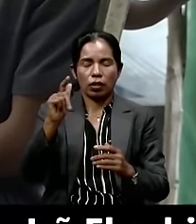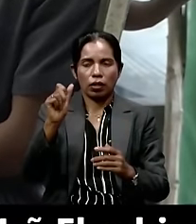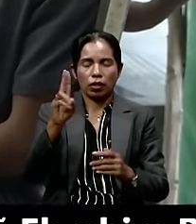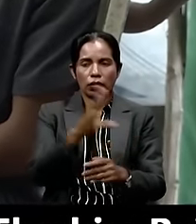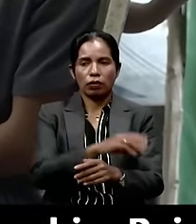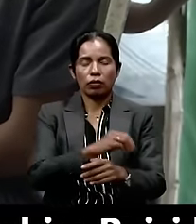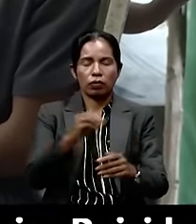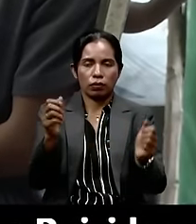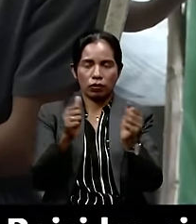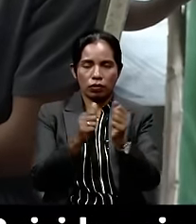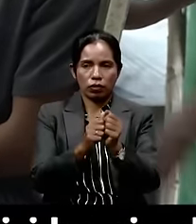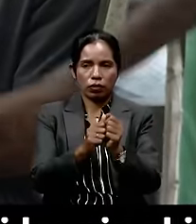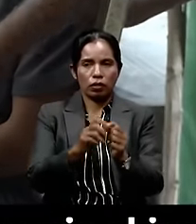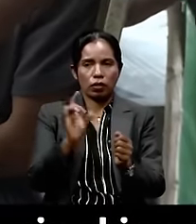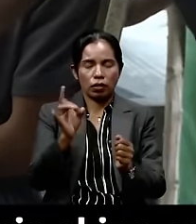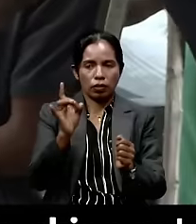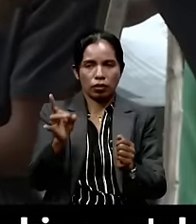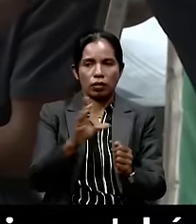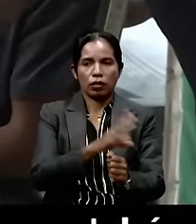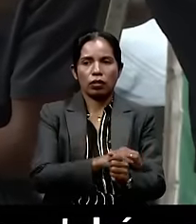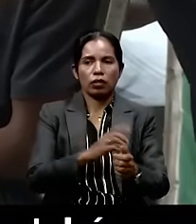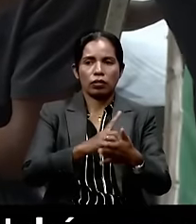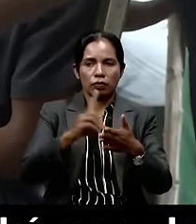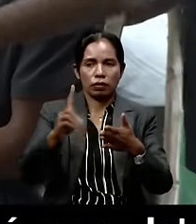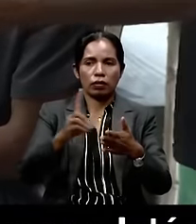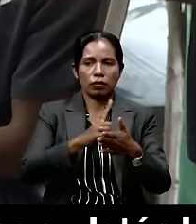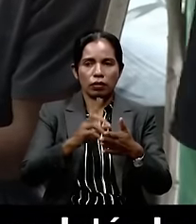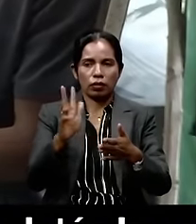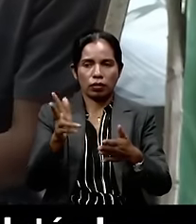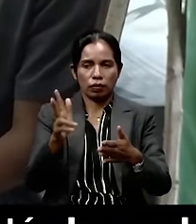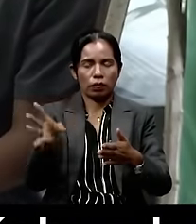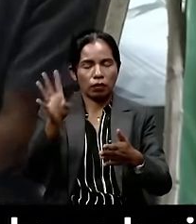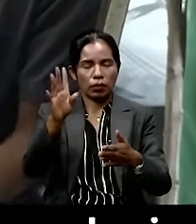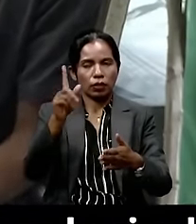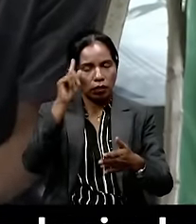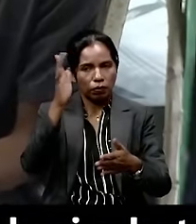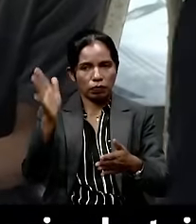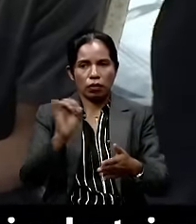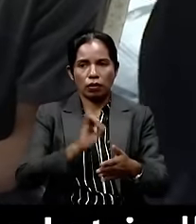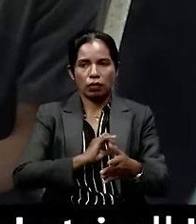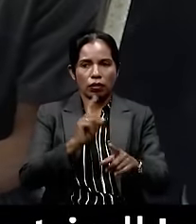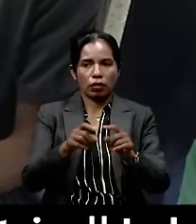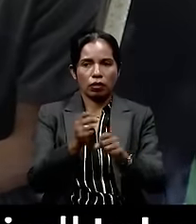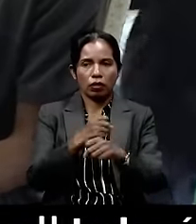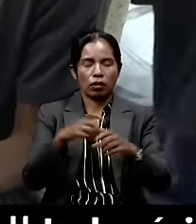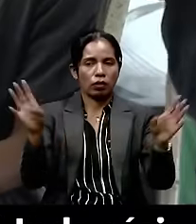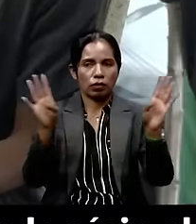83-75 sen o be moris rasi semana 34-50 sen agora dau kau label halu taka